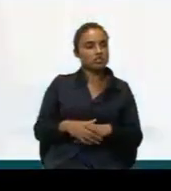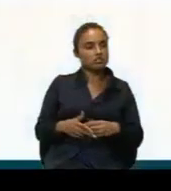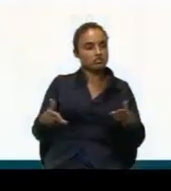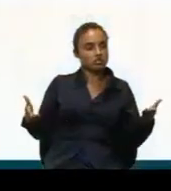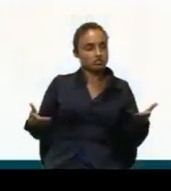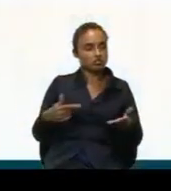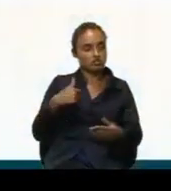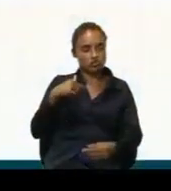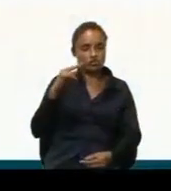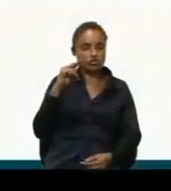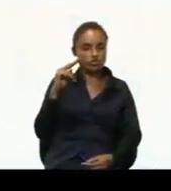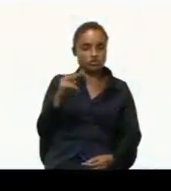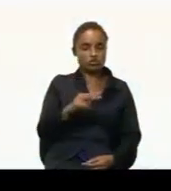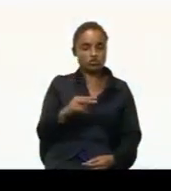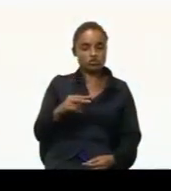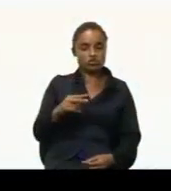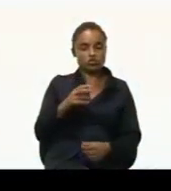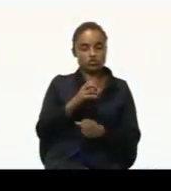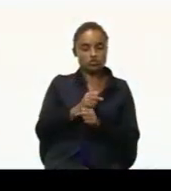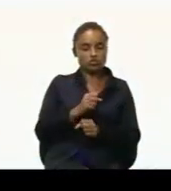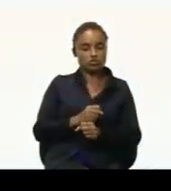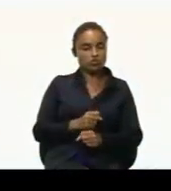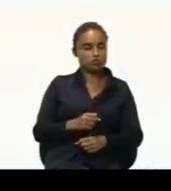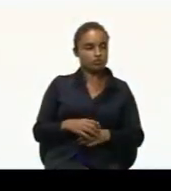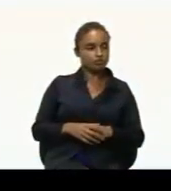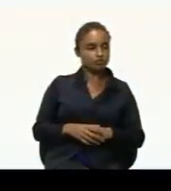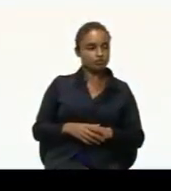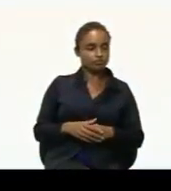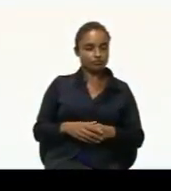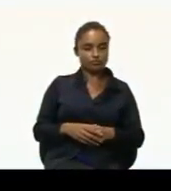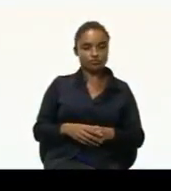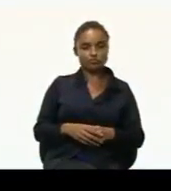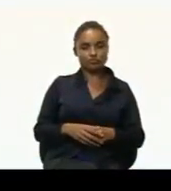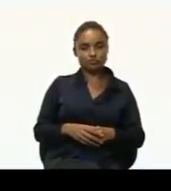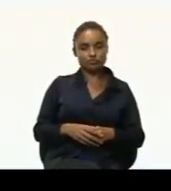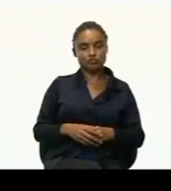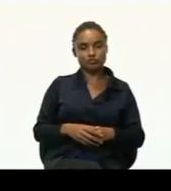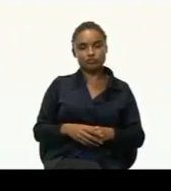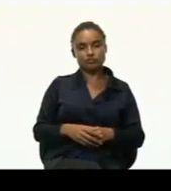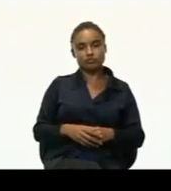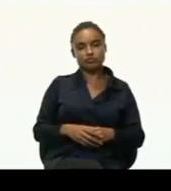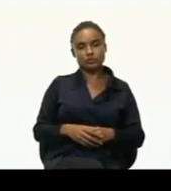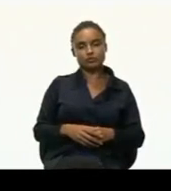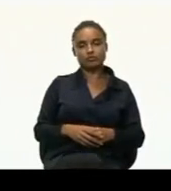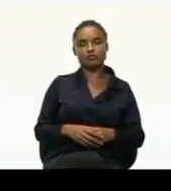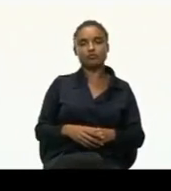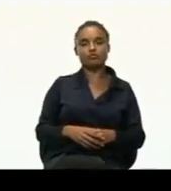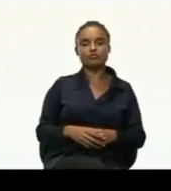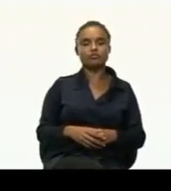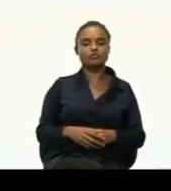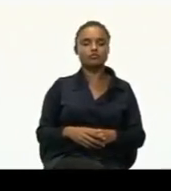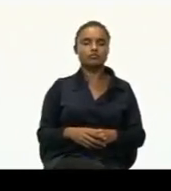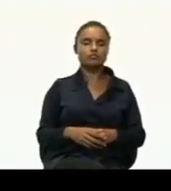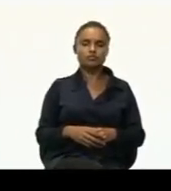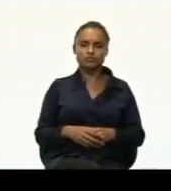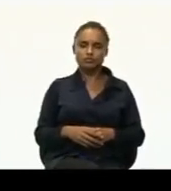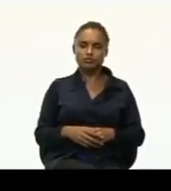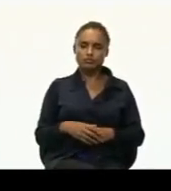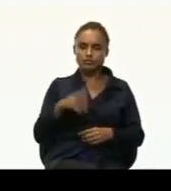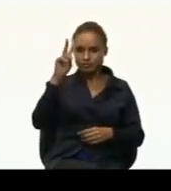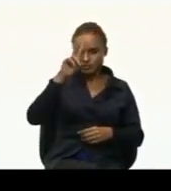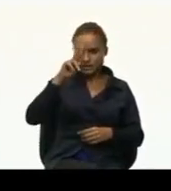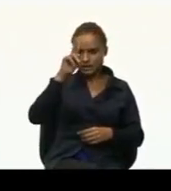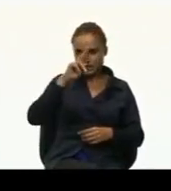a gente vai fazer essa continha aí. Então vamos lá. Abrindo o slide em branco aqui, qual foi a conta? Lembra que a gente